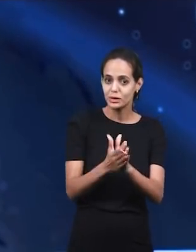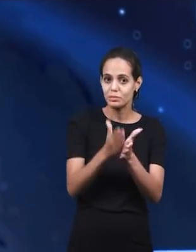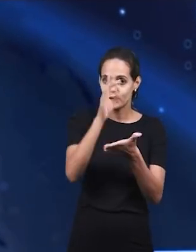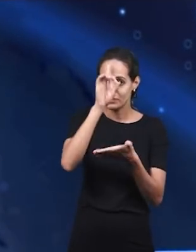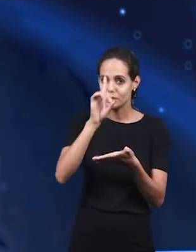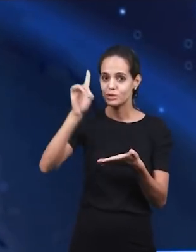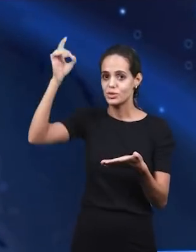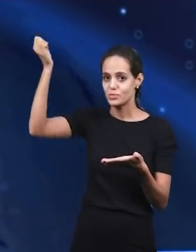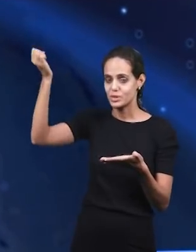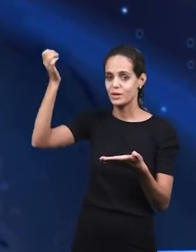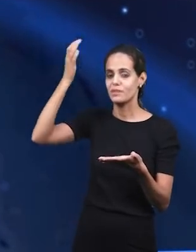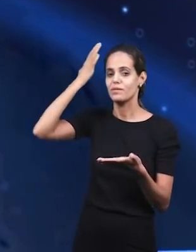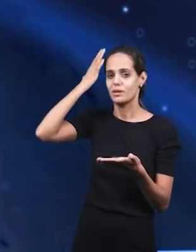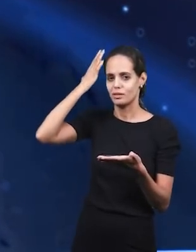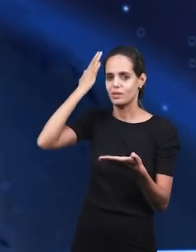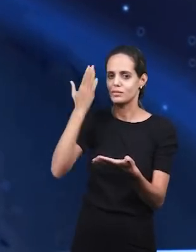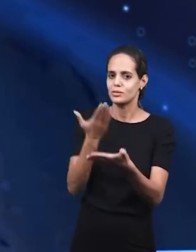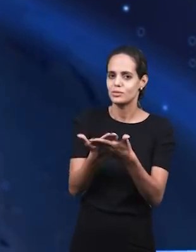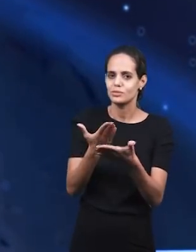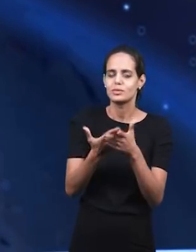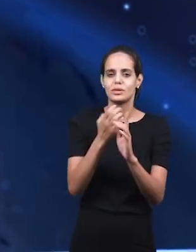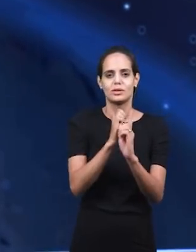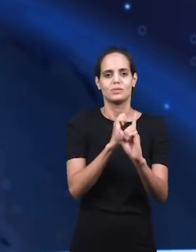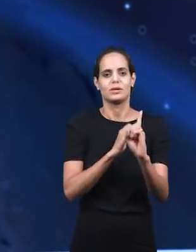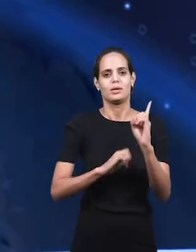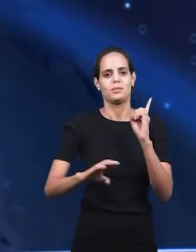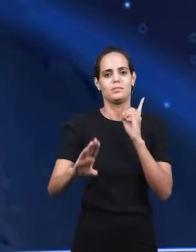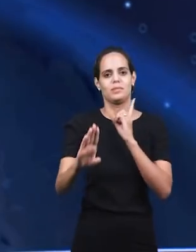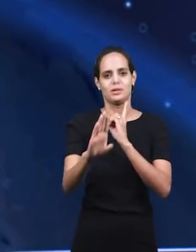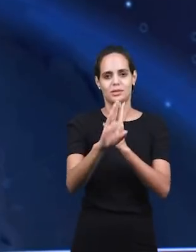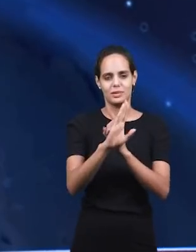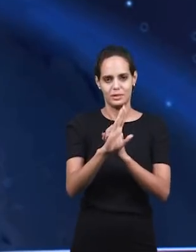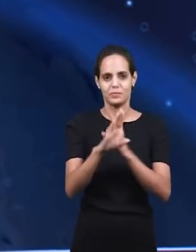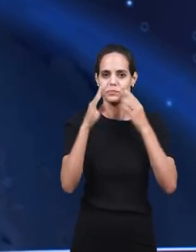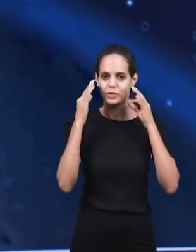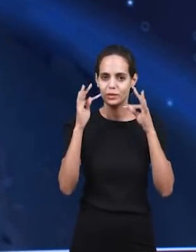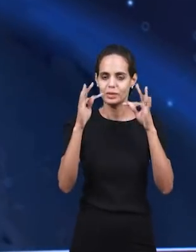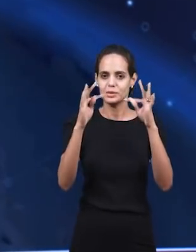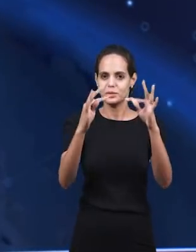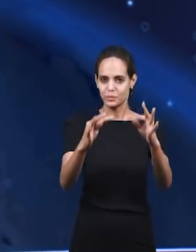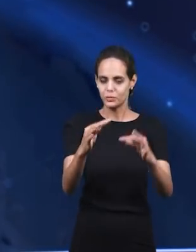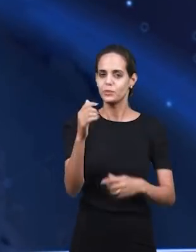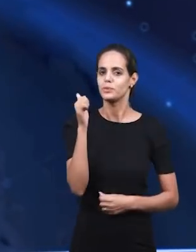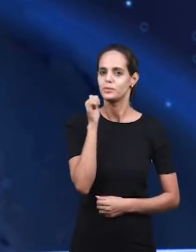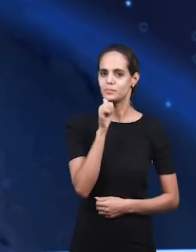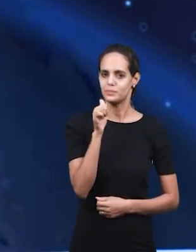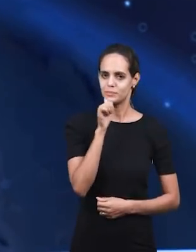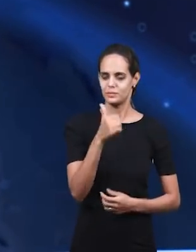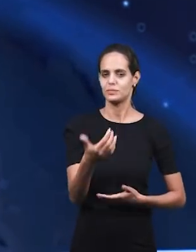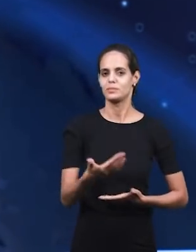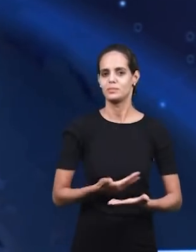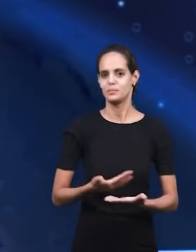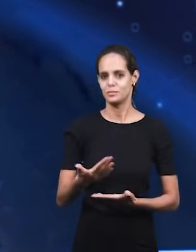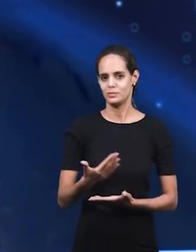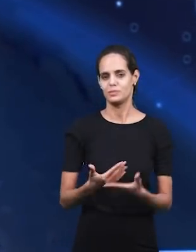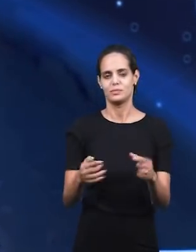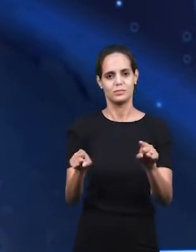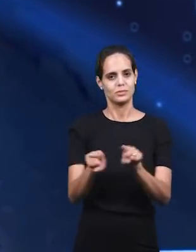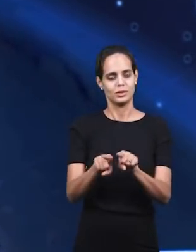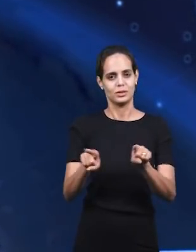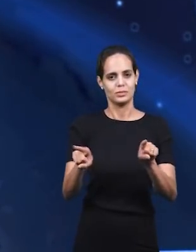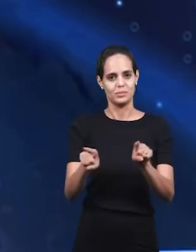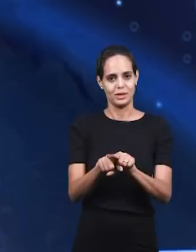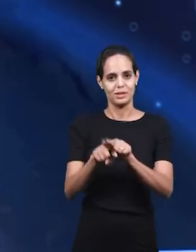da palavra revelada, estudando a escola bíblica dominical, o testemunho da nossa irmã, e ainda mais, isso